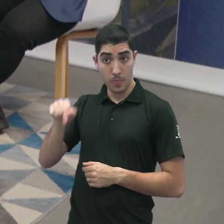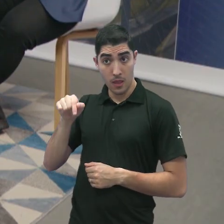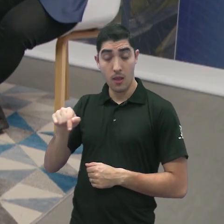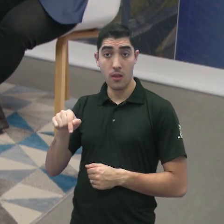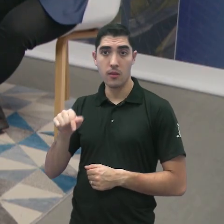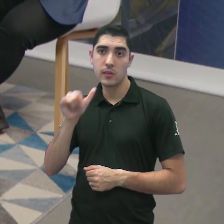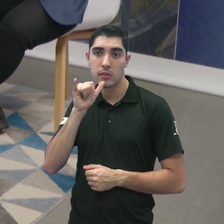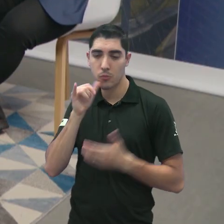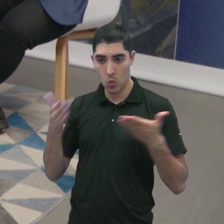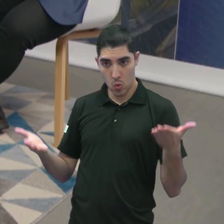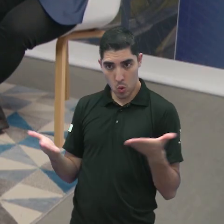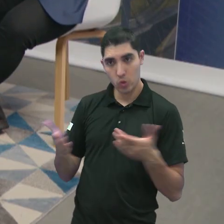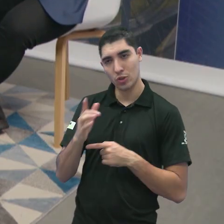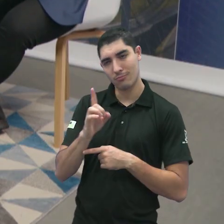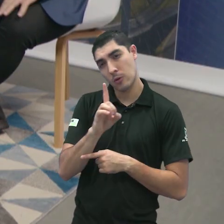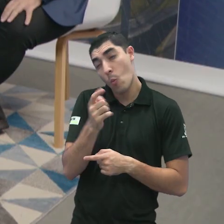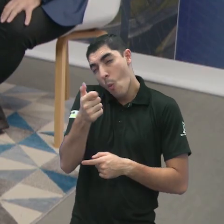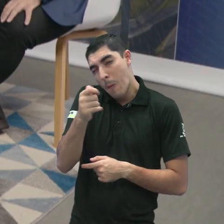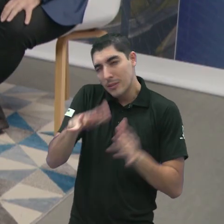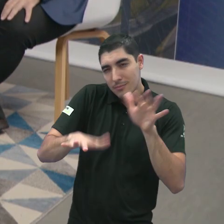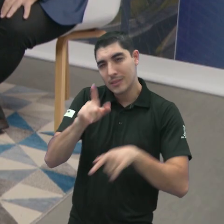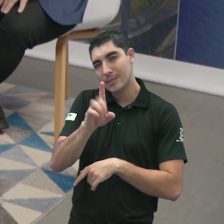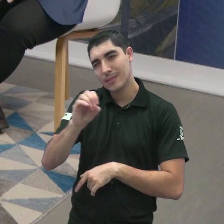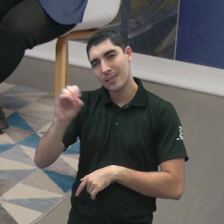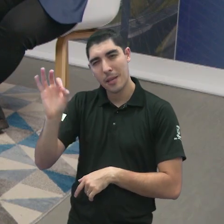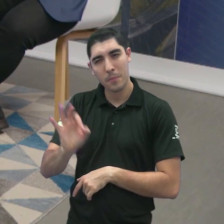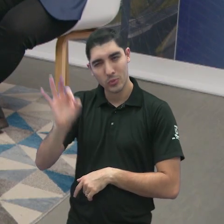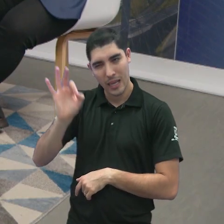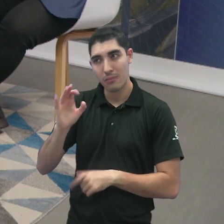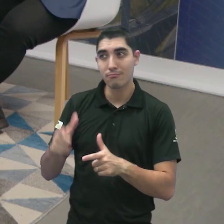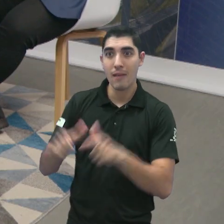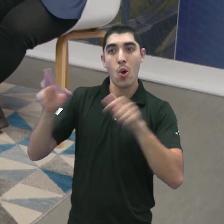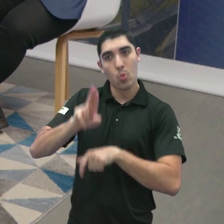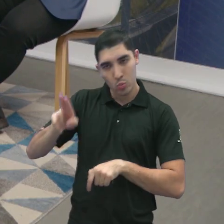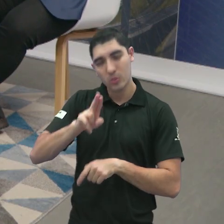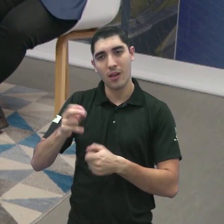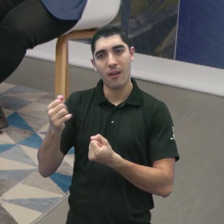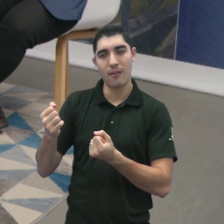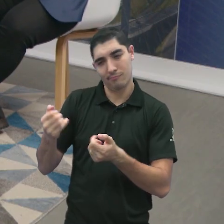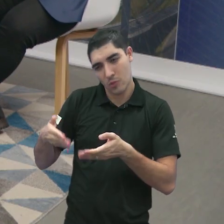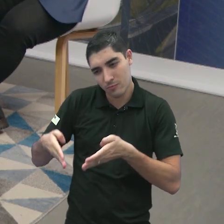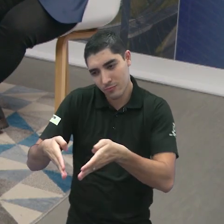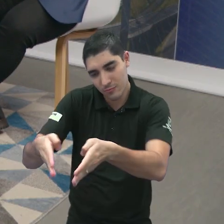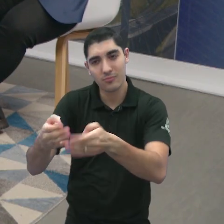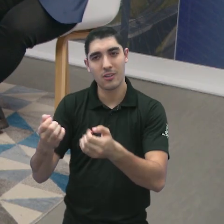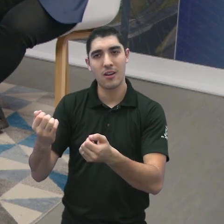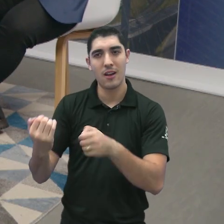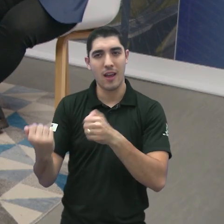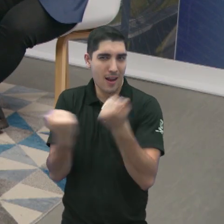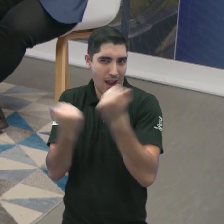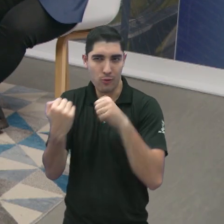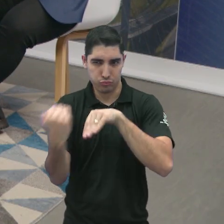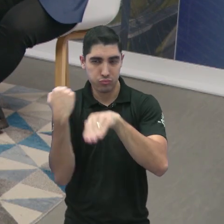ele é quase que 100% rodoviário. Sim. Né? Quais alternativas melhorariam o trânsito de fato, né,